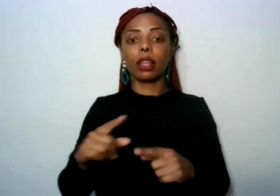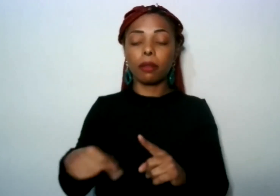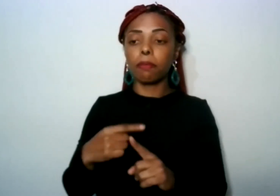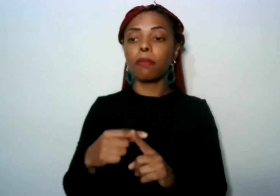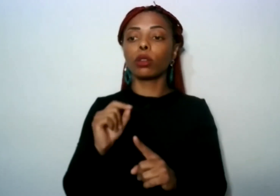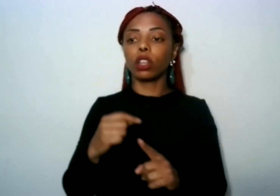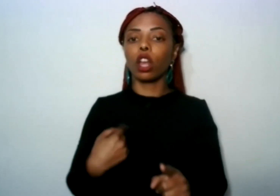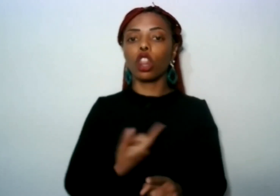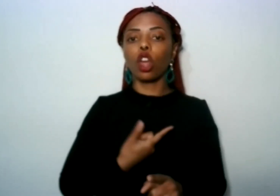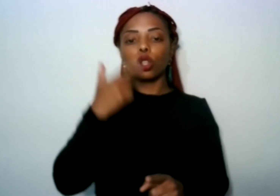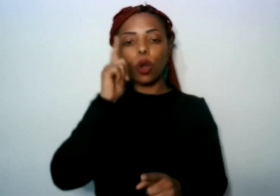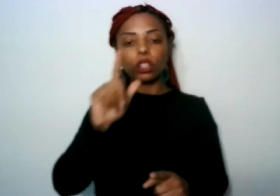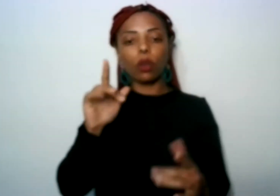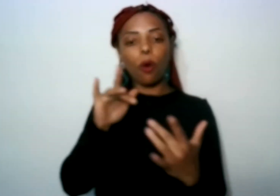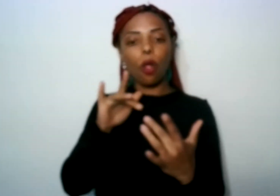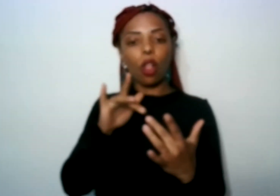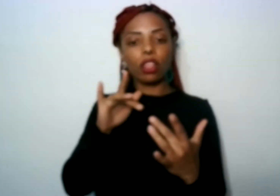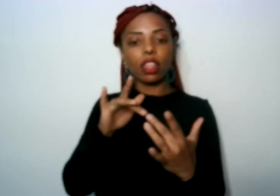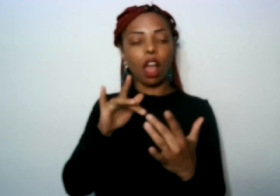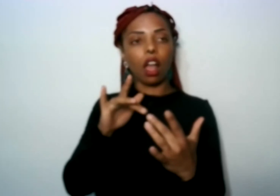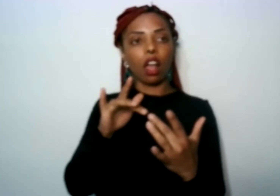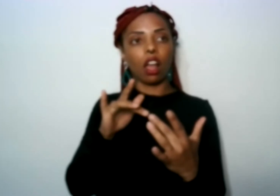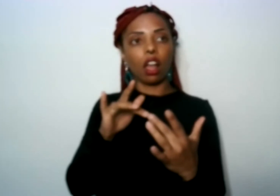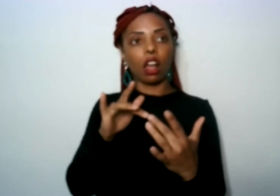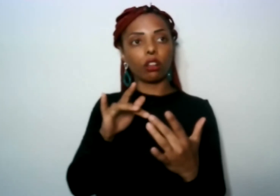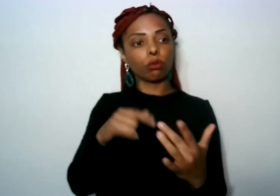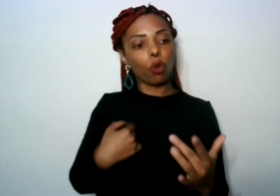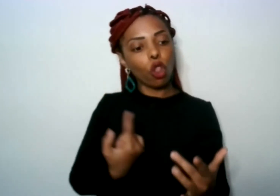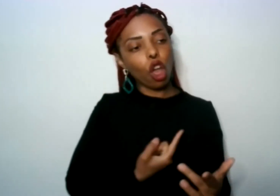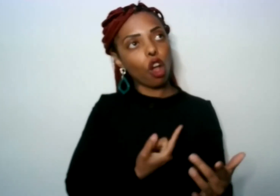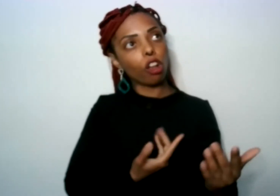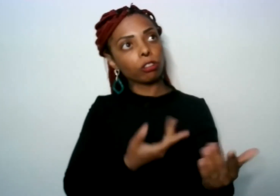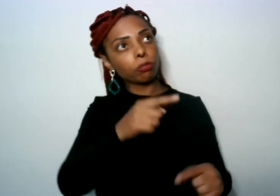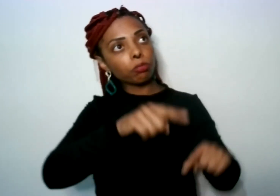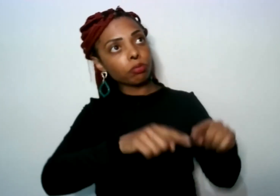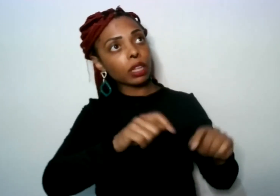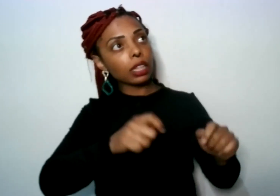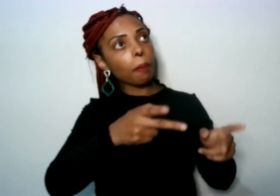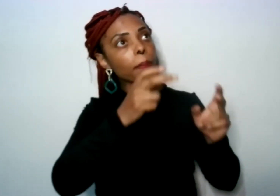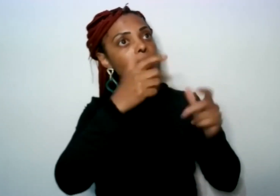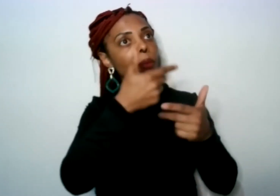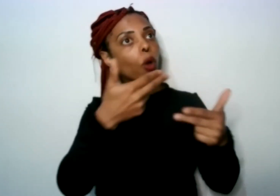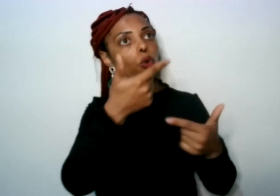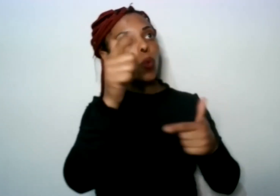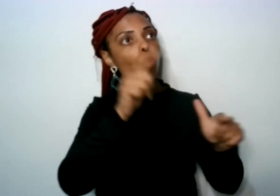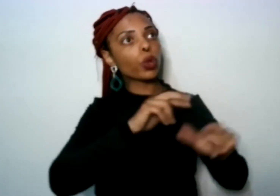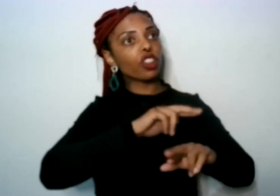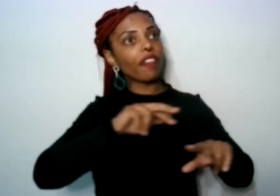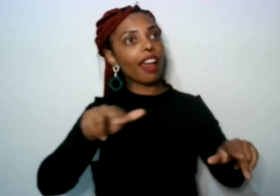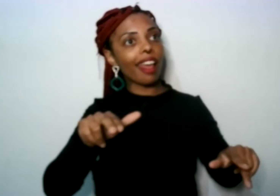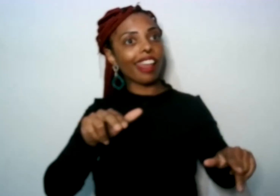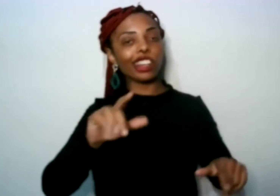estabelecer um contato nosso e perceber outras coisas além do que esses